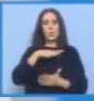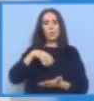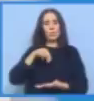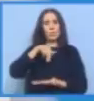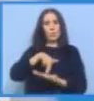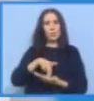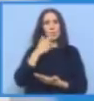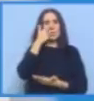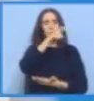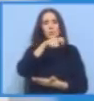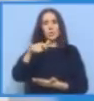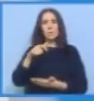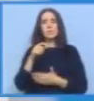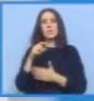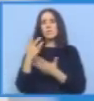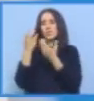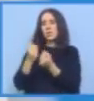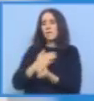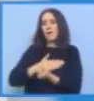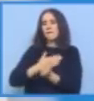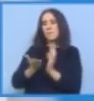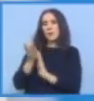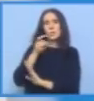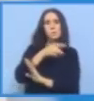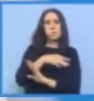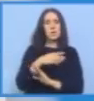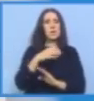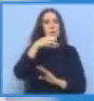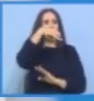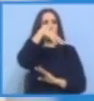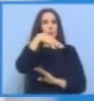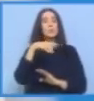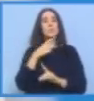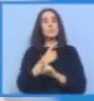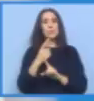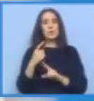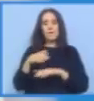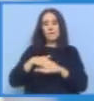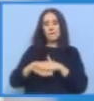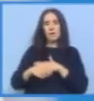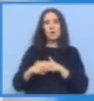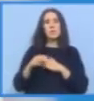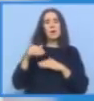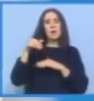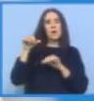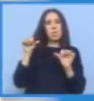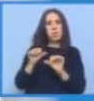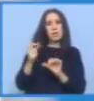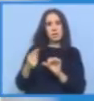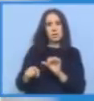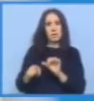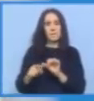os homens amaram mais as trevas do que a luz, porque eram más as suas obras. Todo aquele